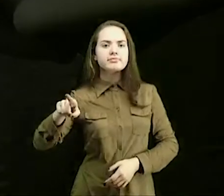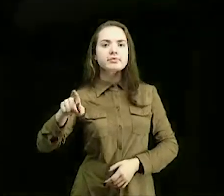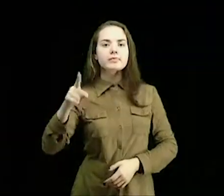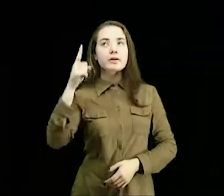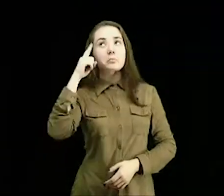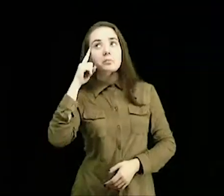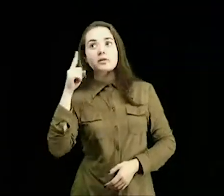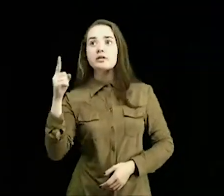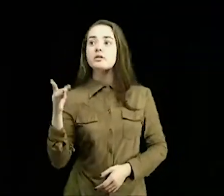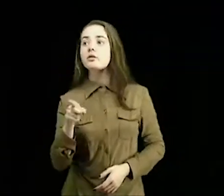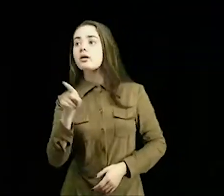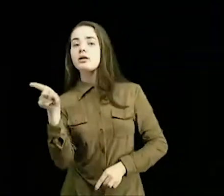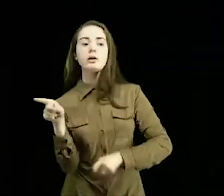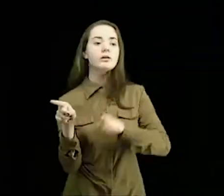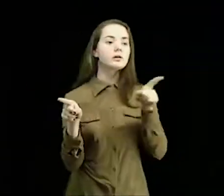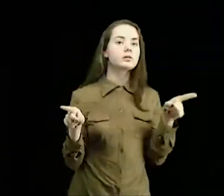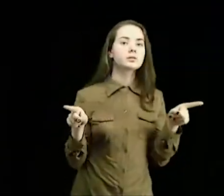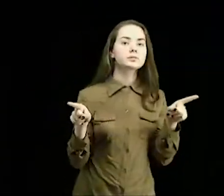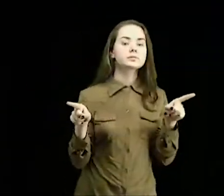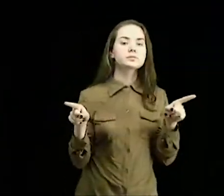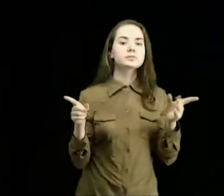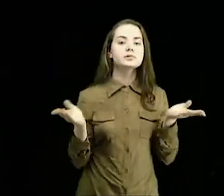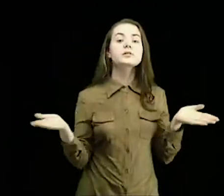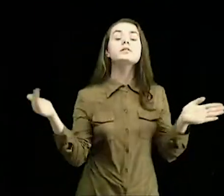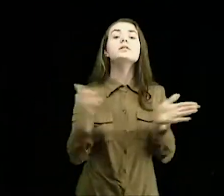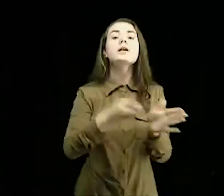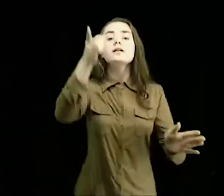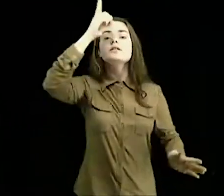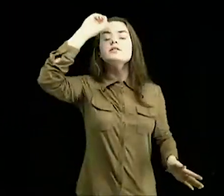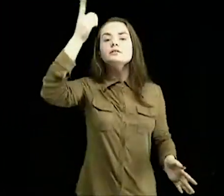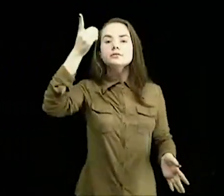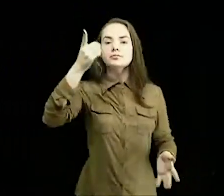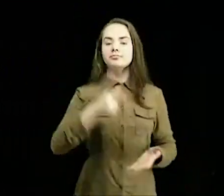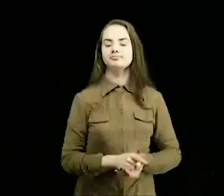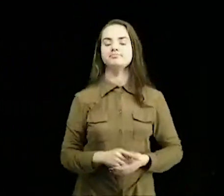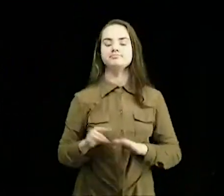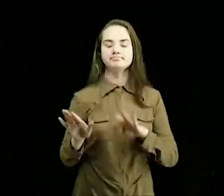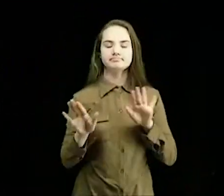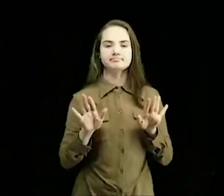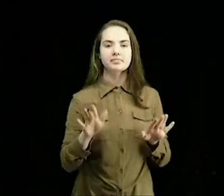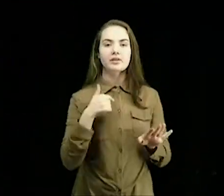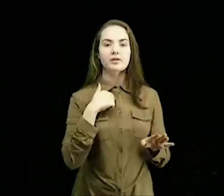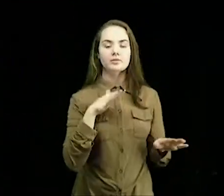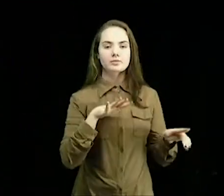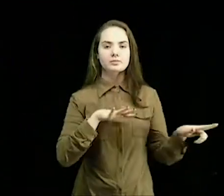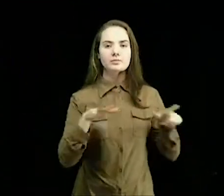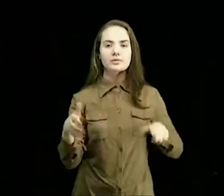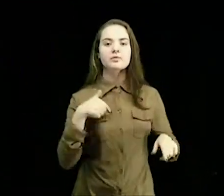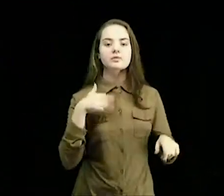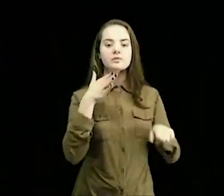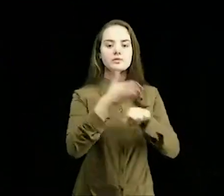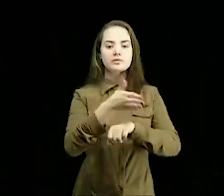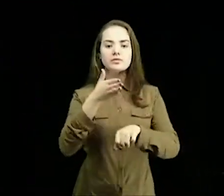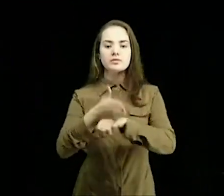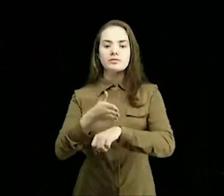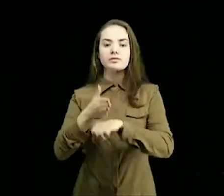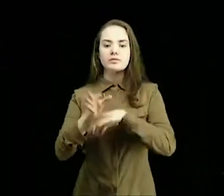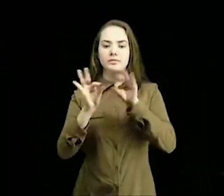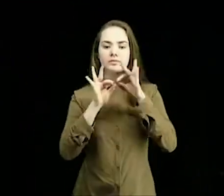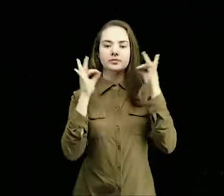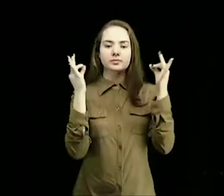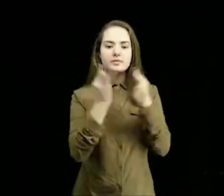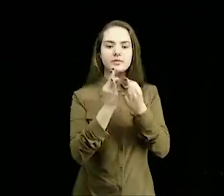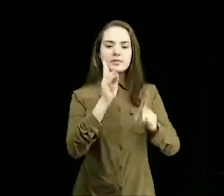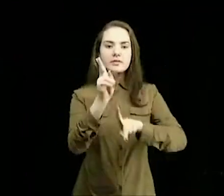Porque, gente, eu estou assim a semana, cada dia indo visitar uma família, são muitas famílias, aí o